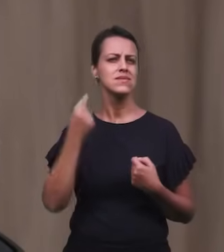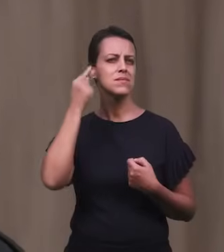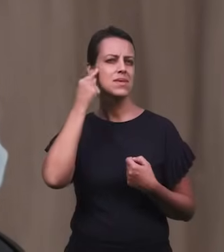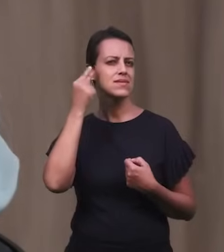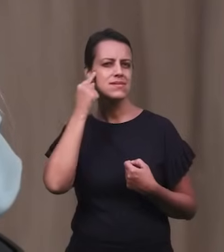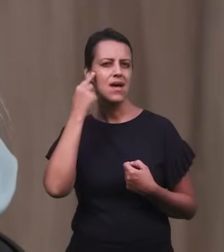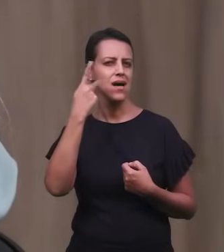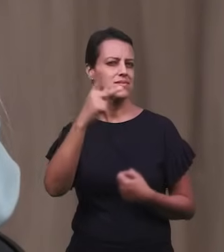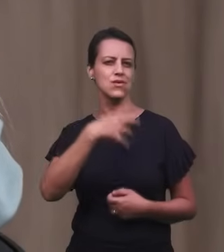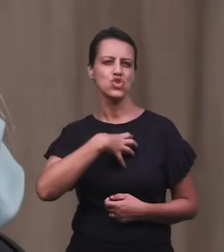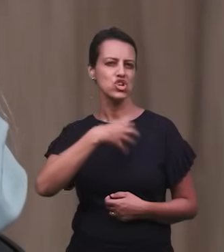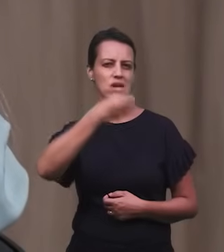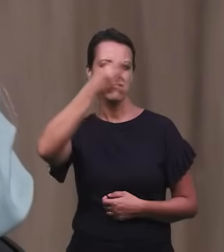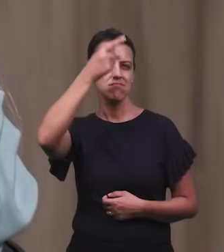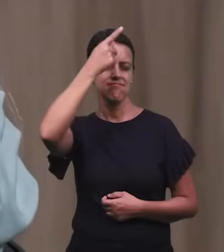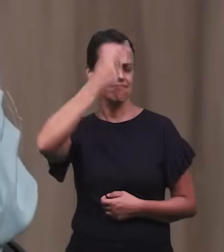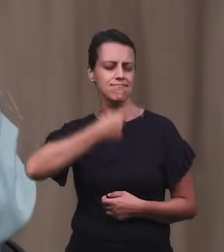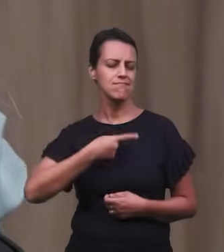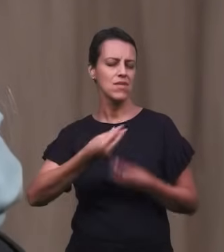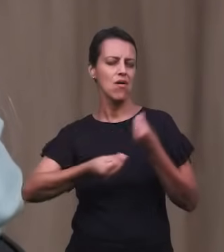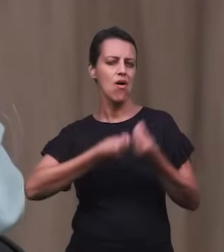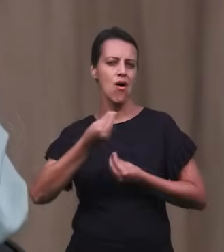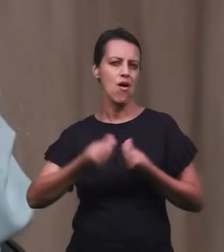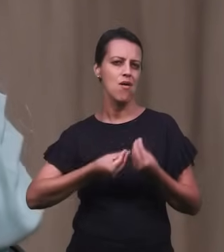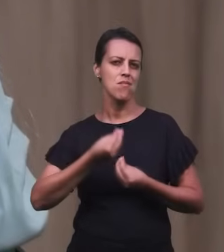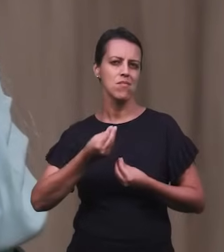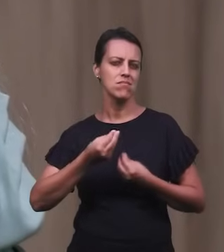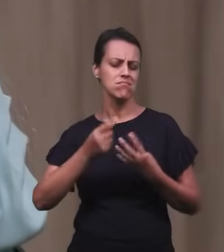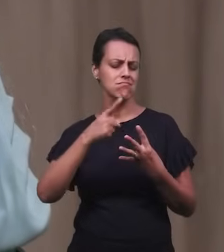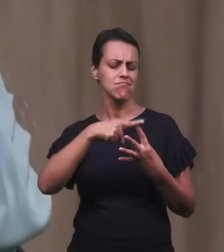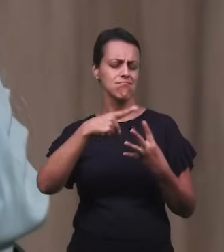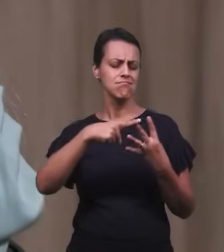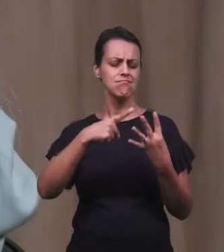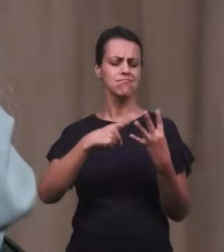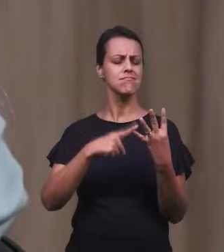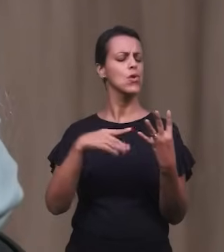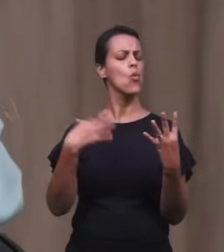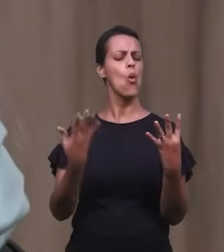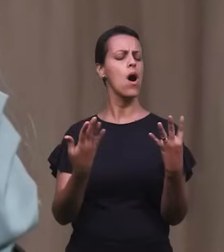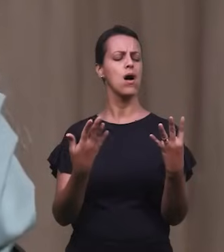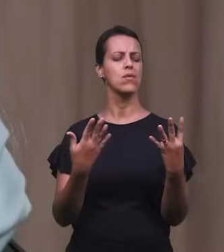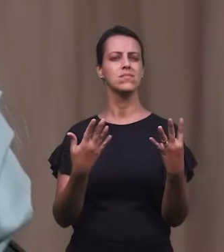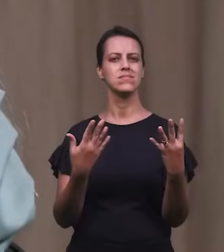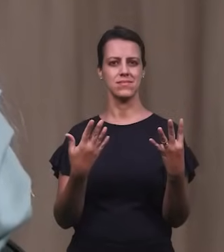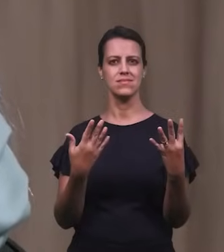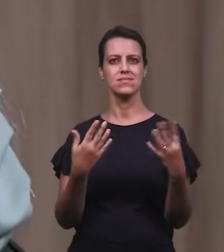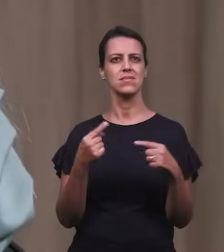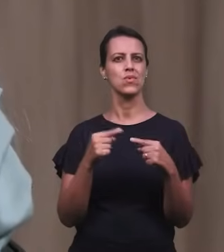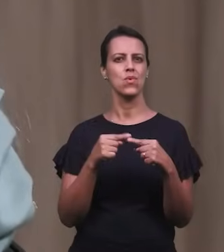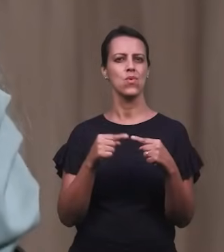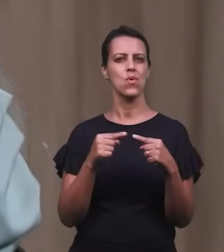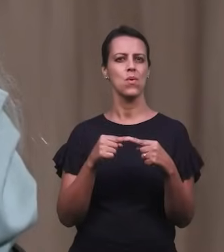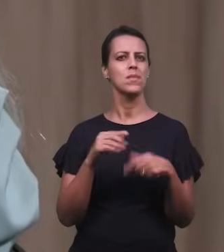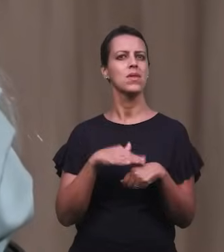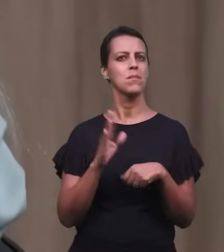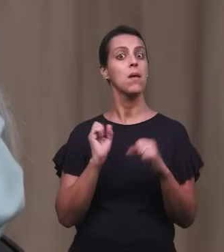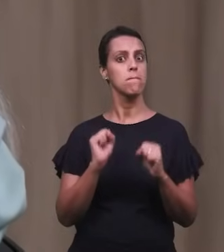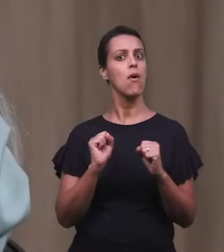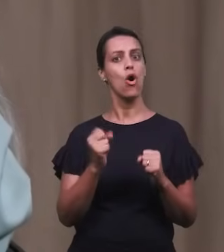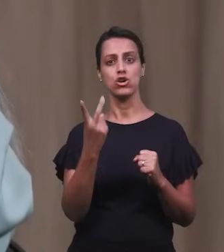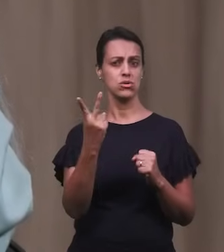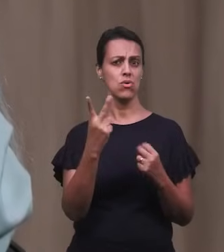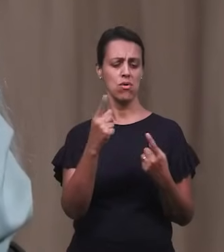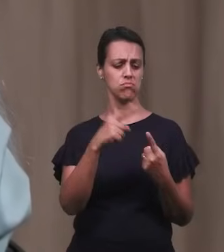pensem sobre esses temperamentos para descobrirem qual é o temperamento que mais combina comigo. Às vezes são 2 que combinam mais, não necessariamente é um,